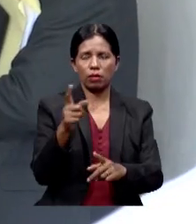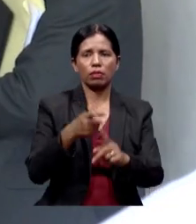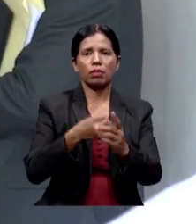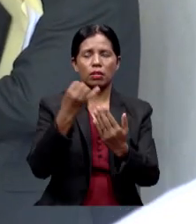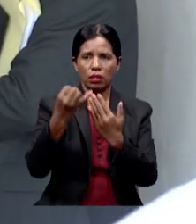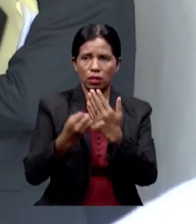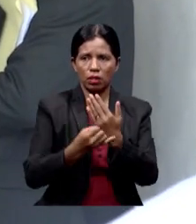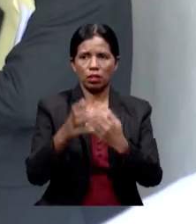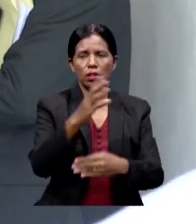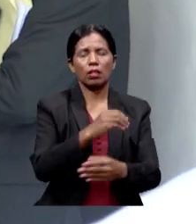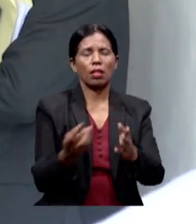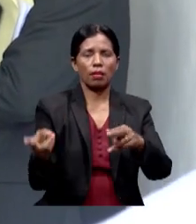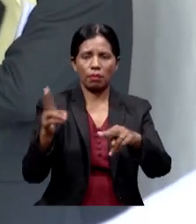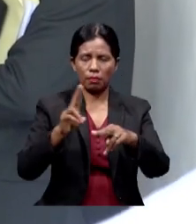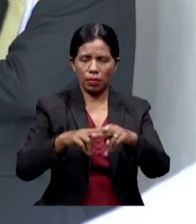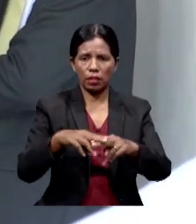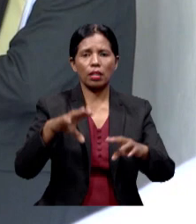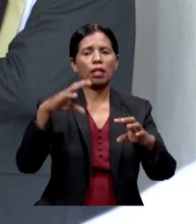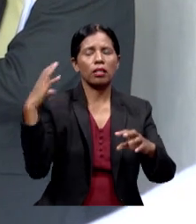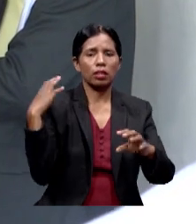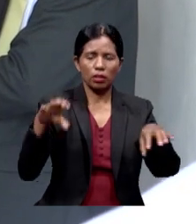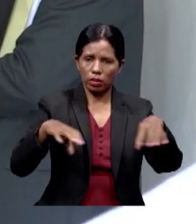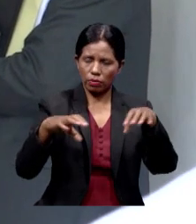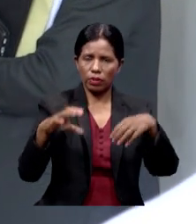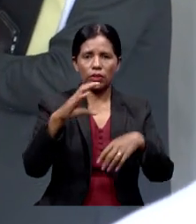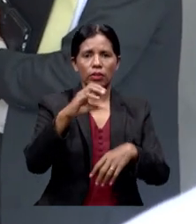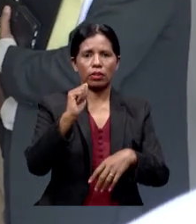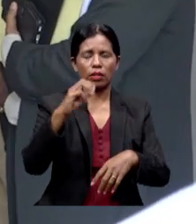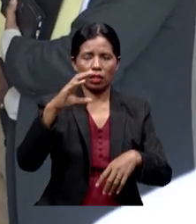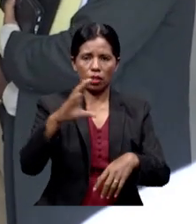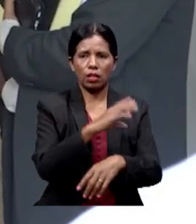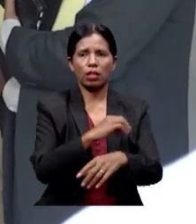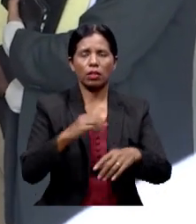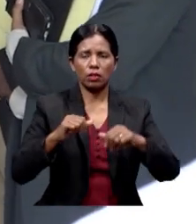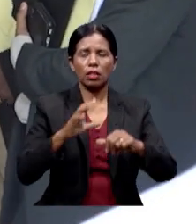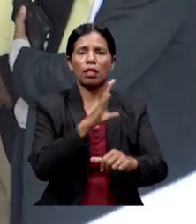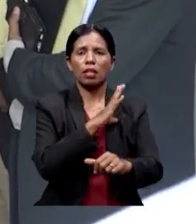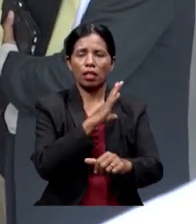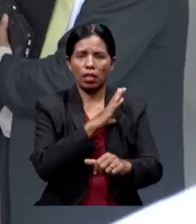neve hanaruk mandato komisão kak nien atu continua halau misão kak hodi hen